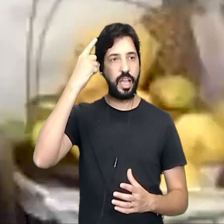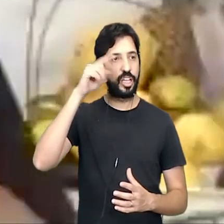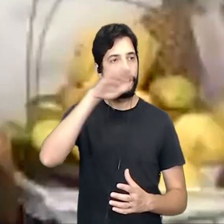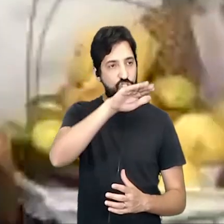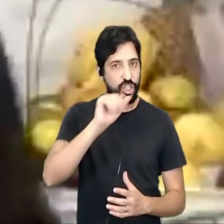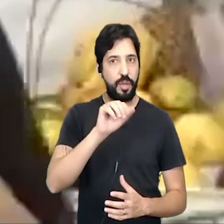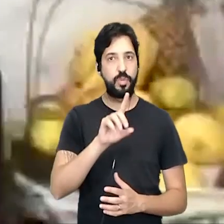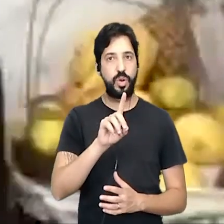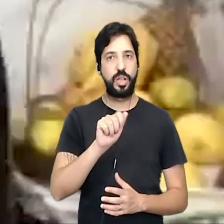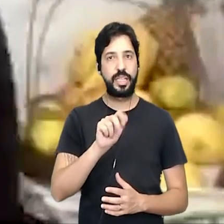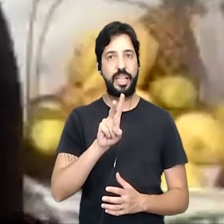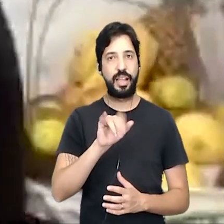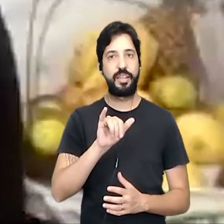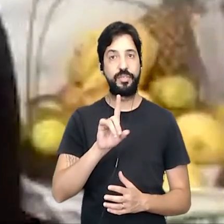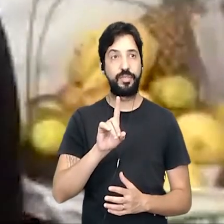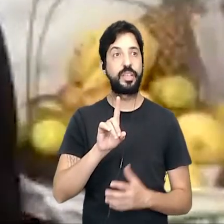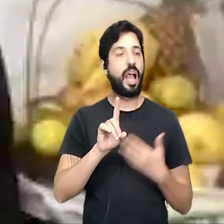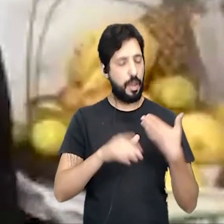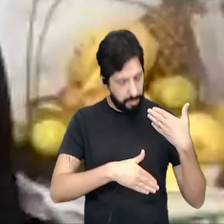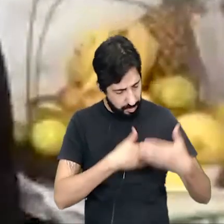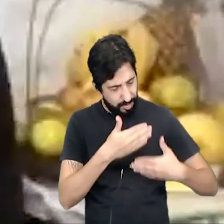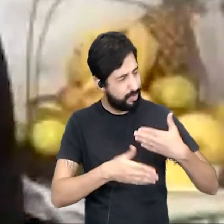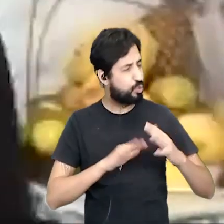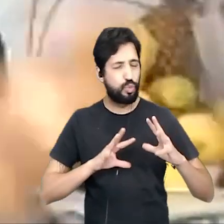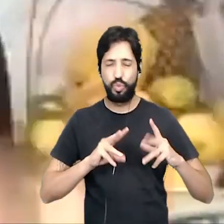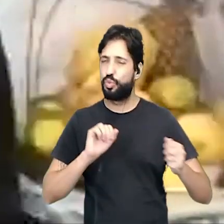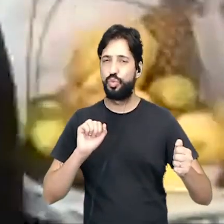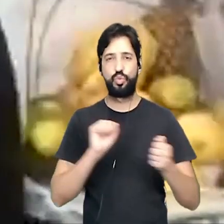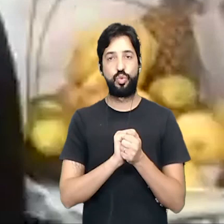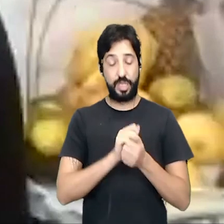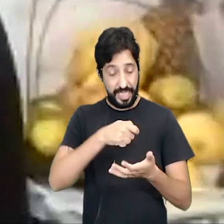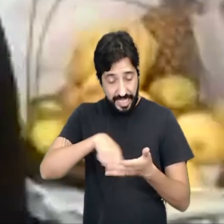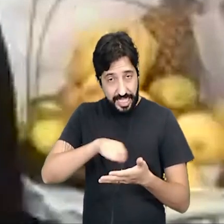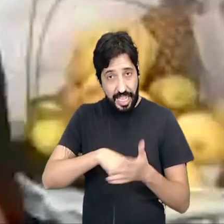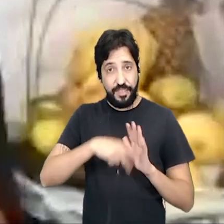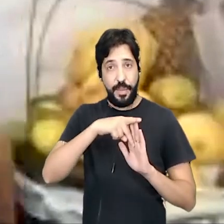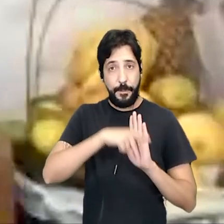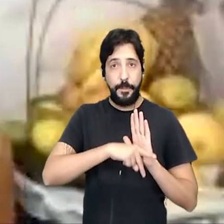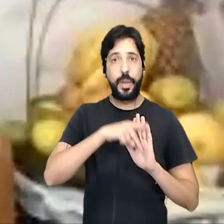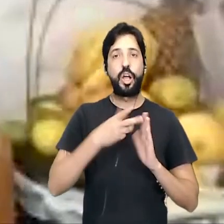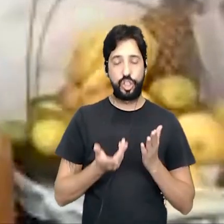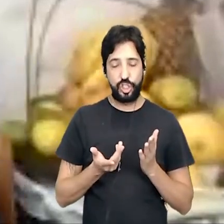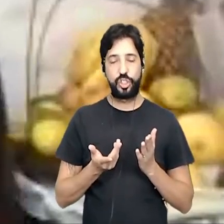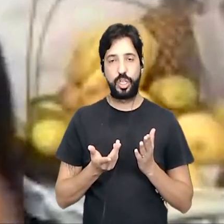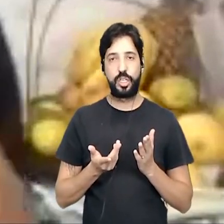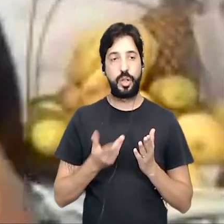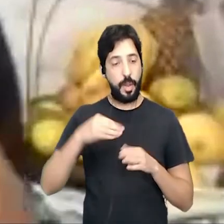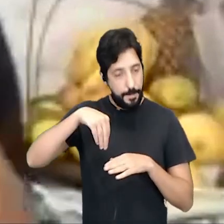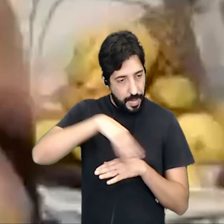ideia, trouxemos, né, convidamos o Davi, e assim, e foi todo o processo junto, um processo da escrita do